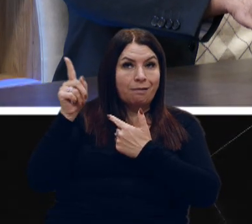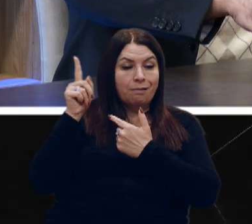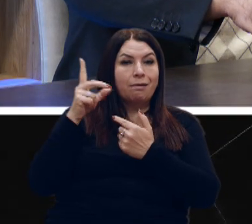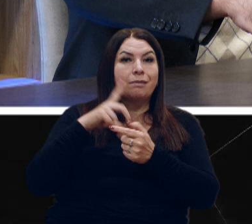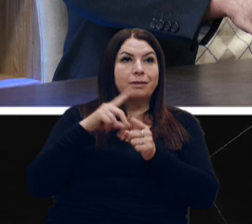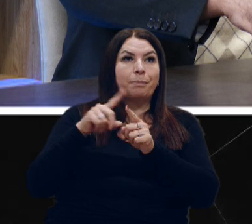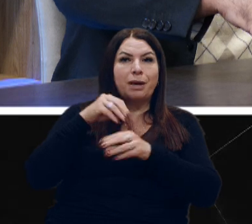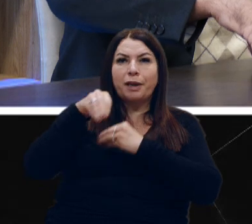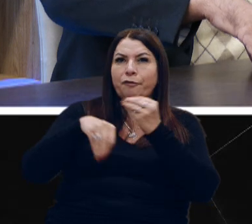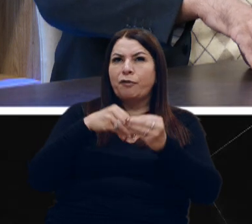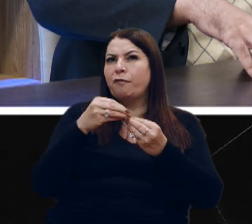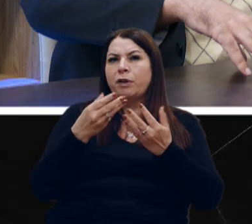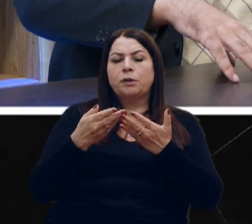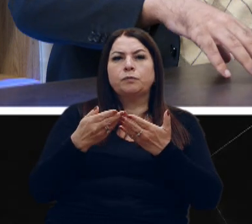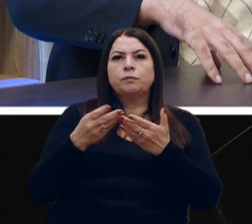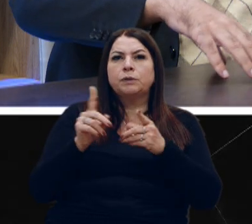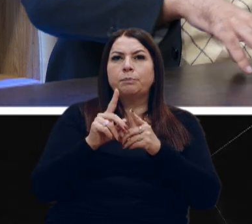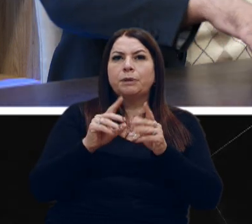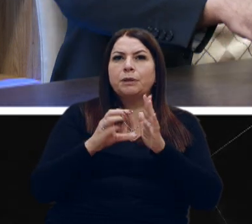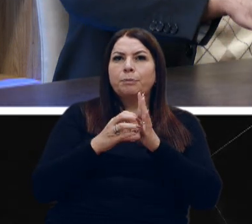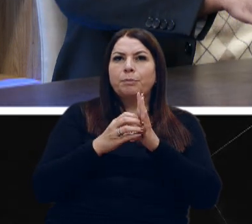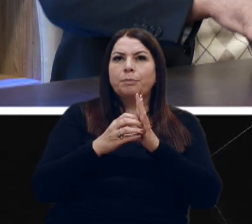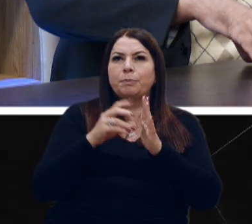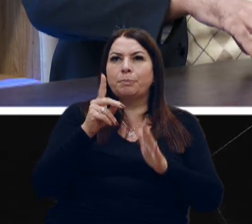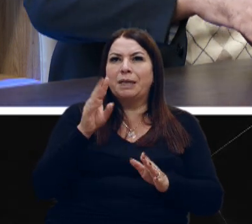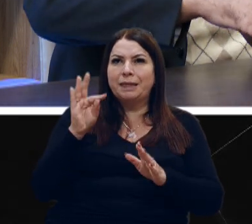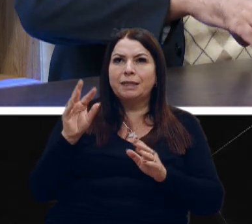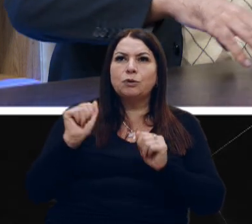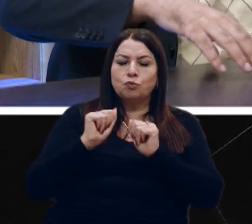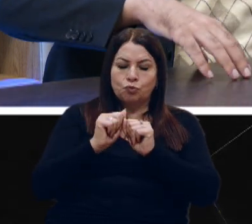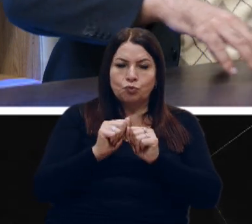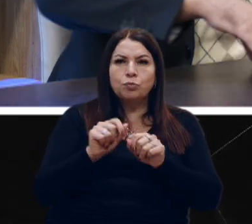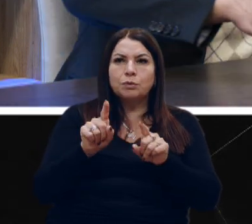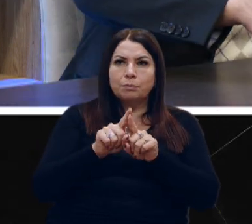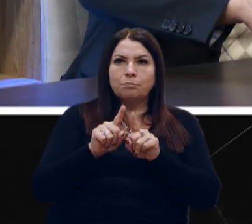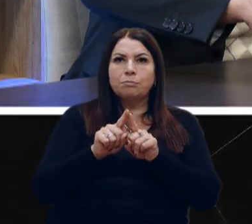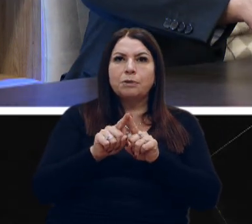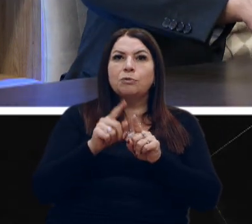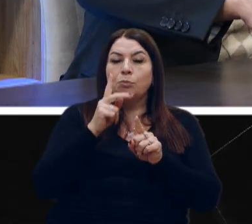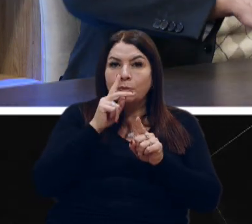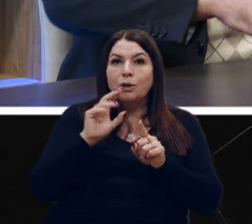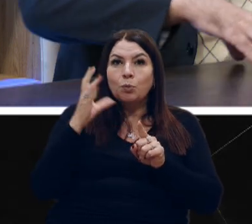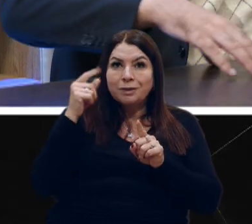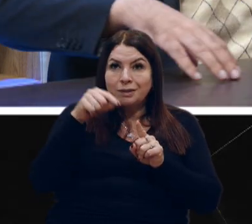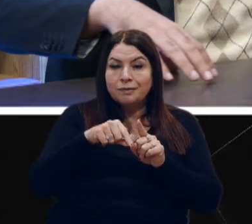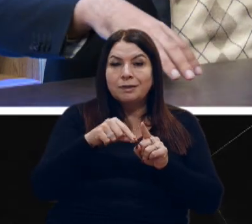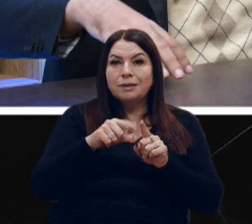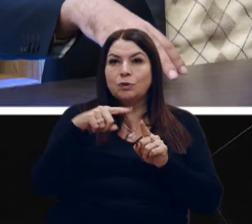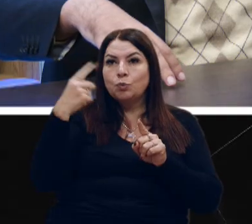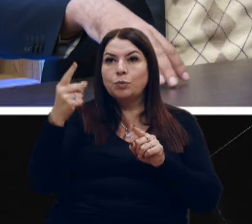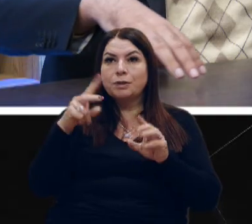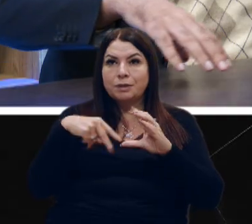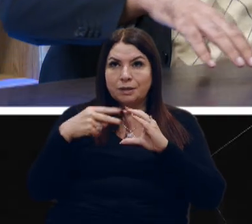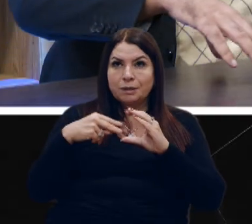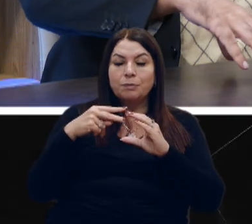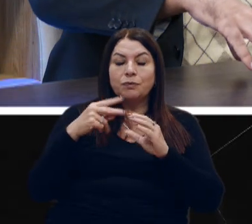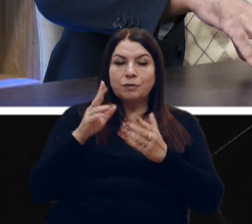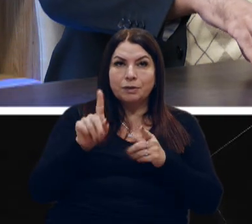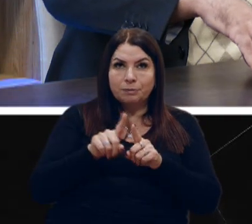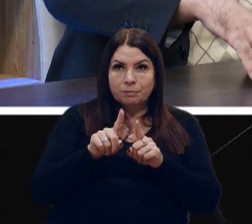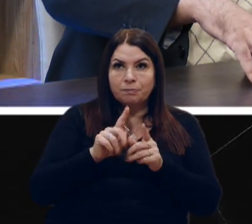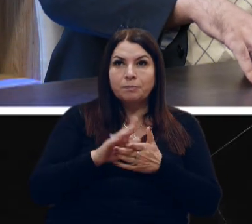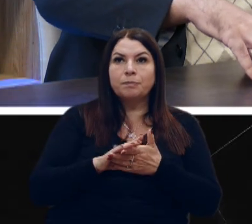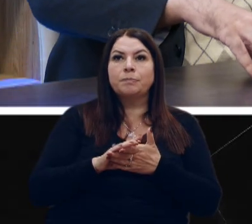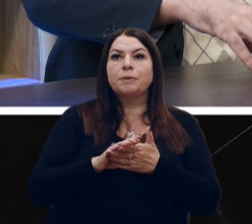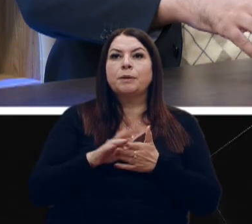aí envolvendo até a bancada do PT na Assembleia, enfim, assim como está acontecendo aqui nas outras câmaras de vereadores e